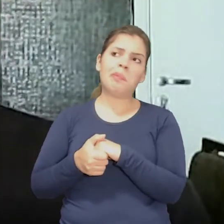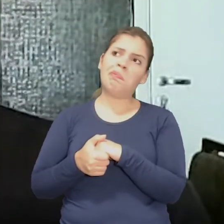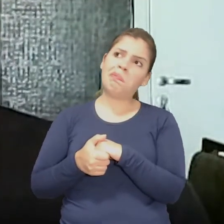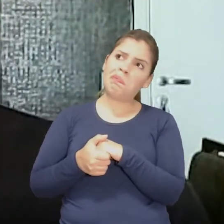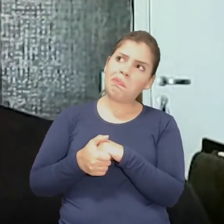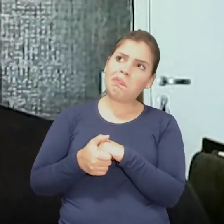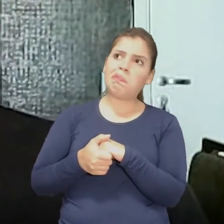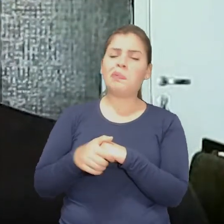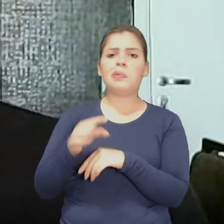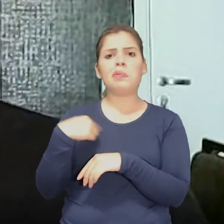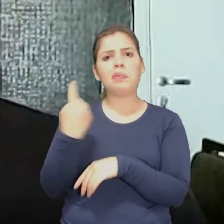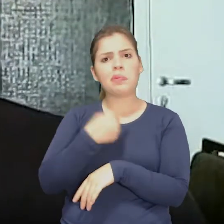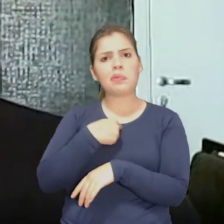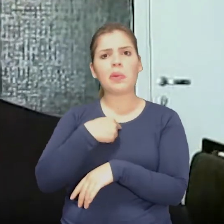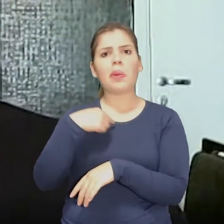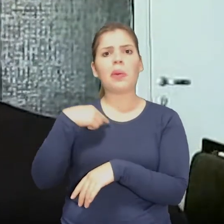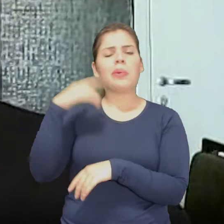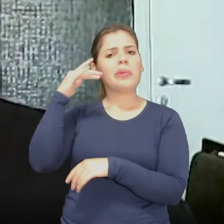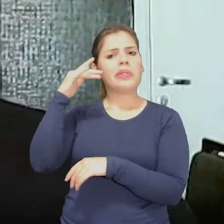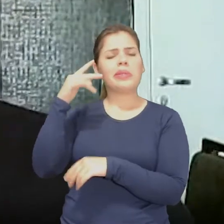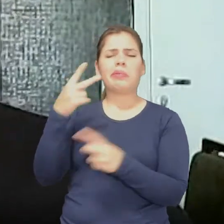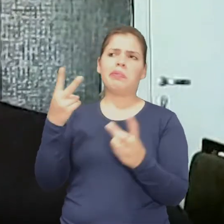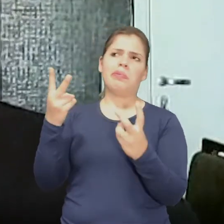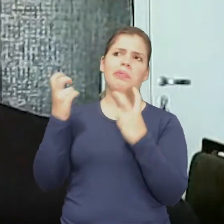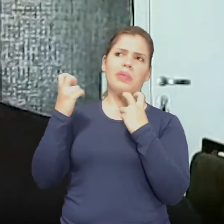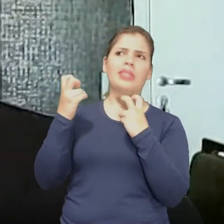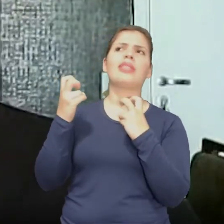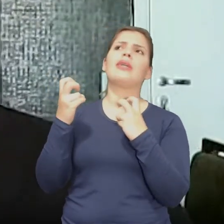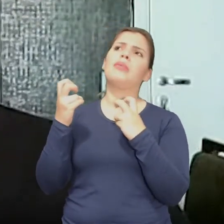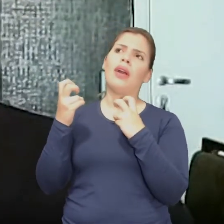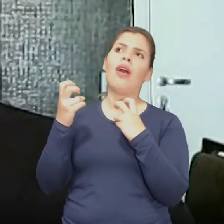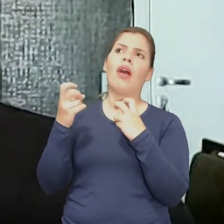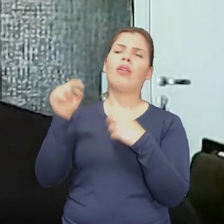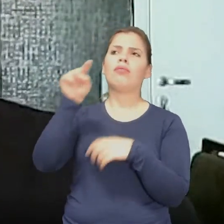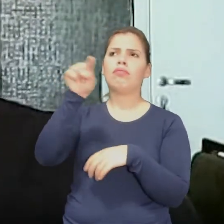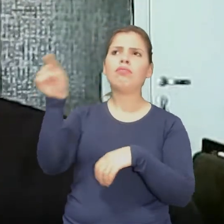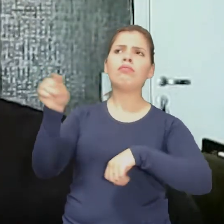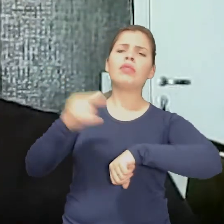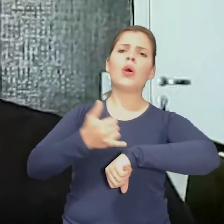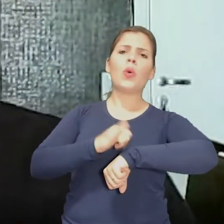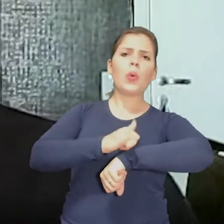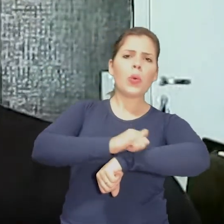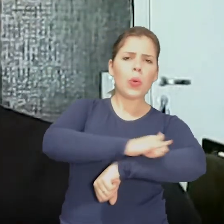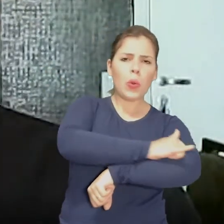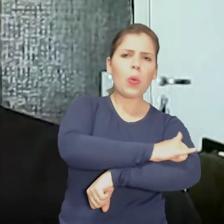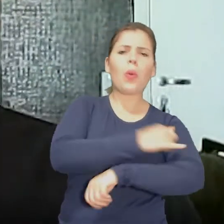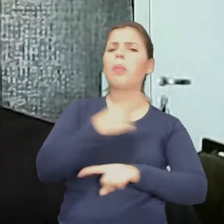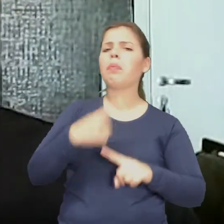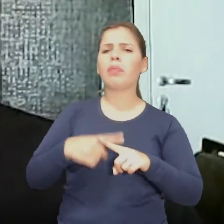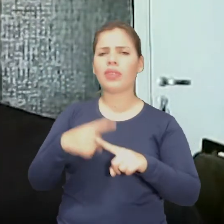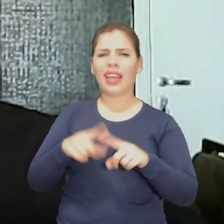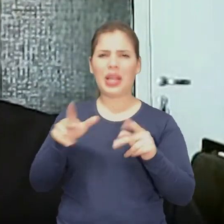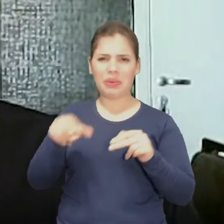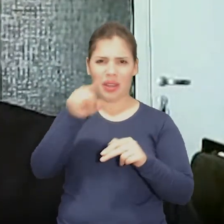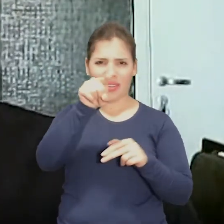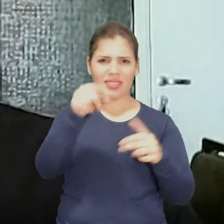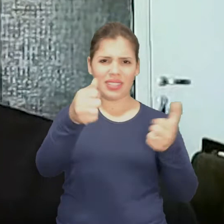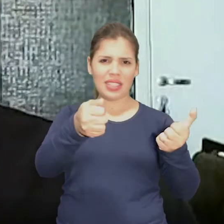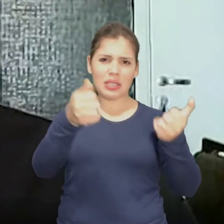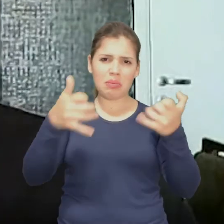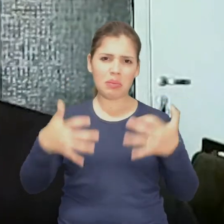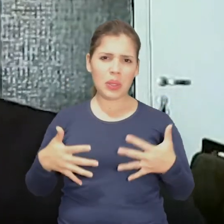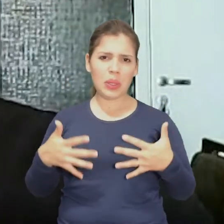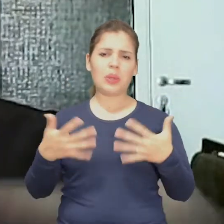né? A impressão, e geralmente que você vê que isso acontece muito, né? Por fatores, né? Como a doutora